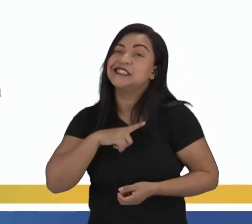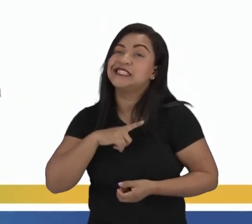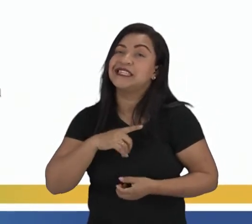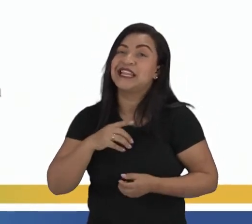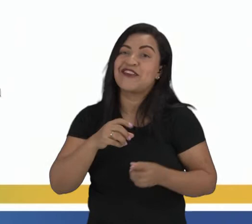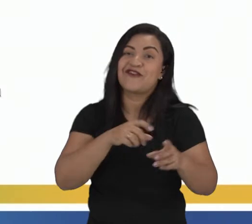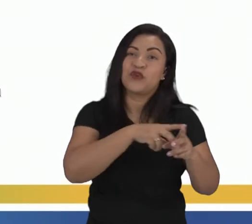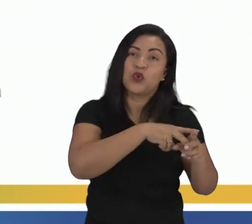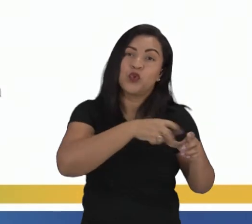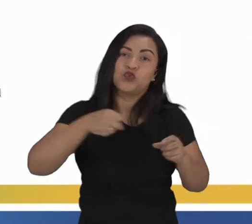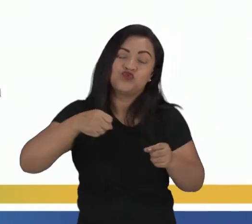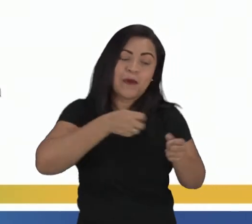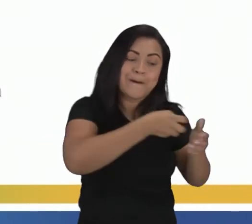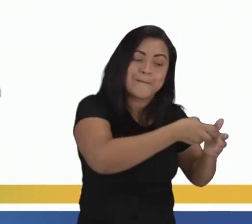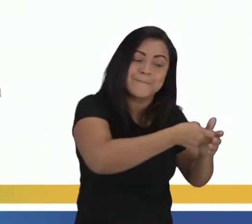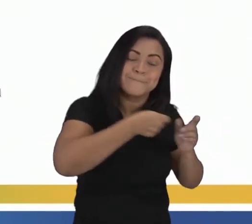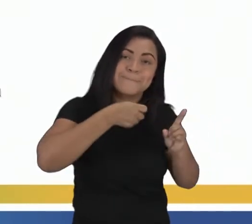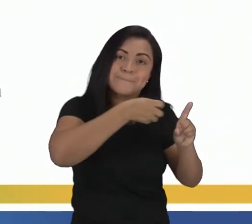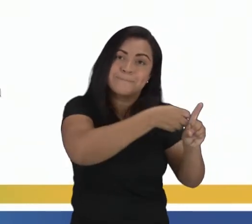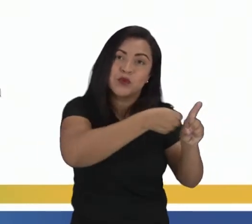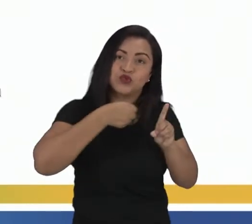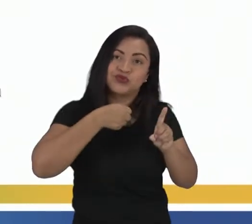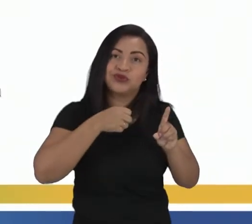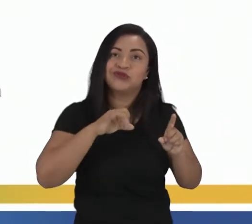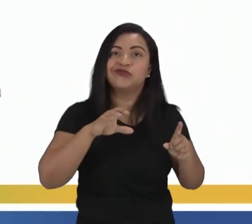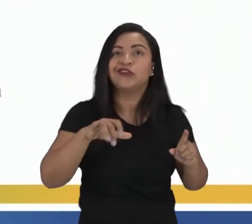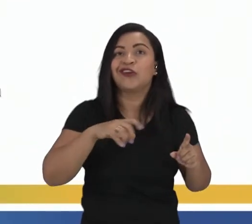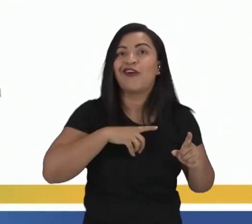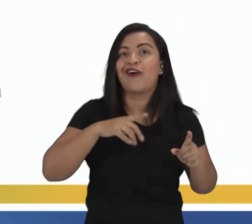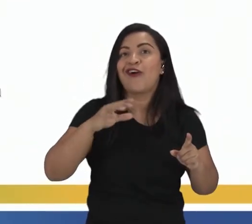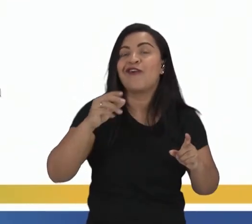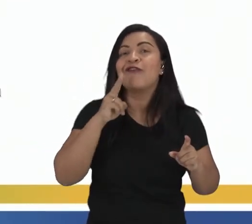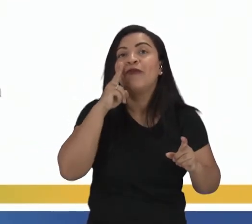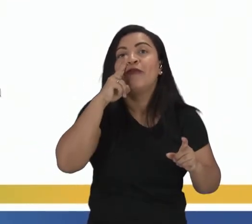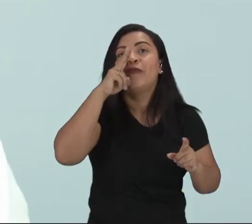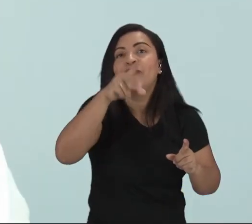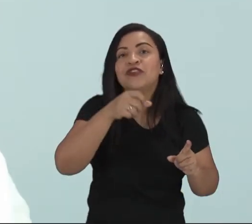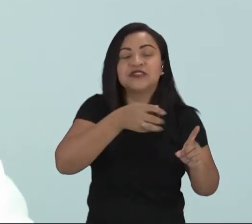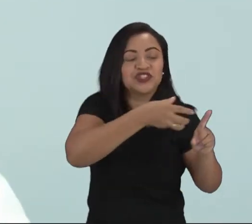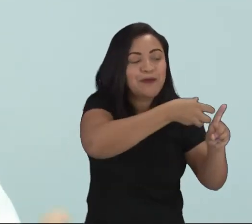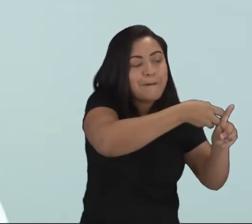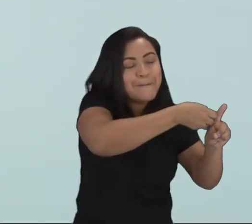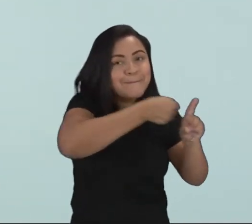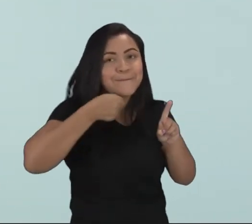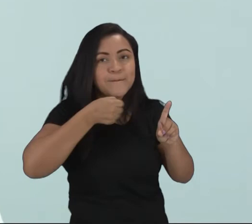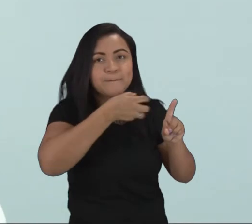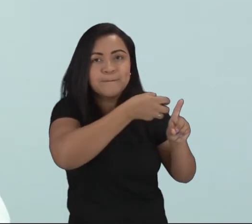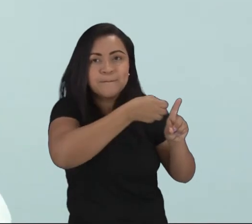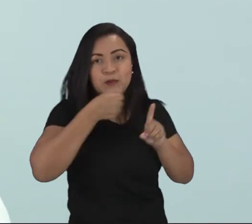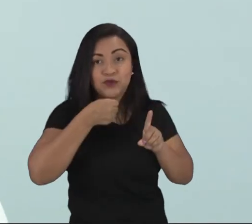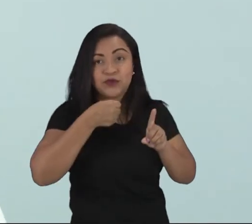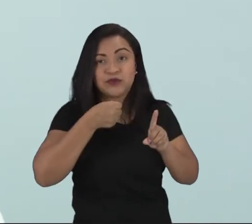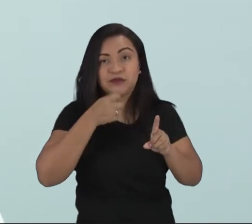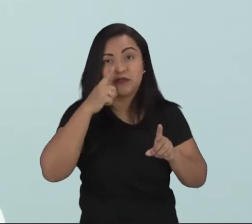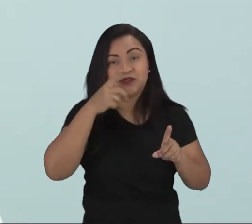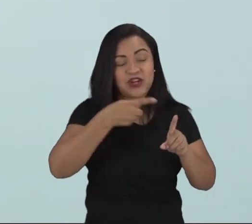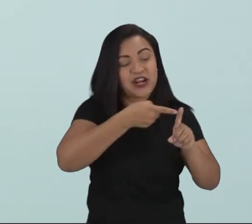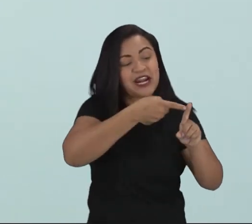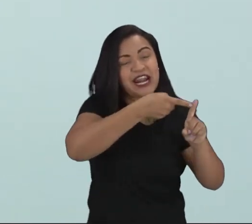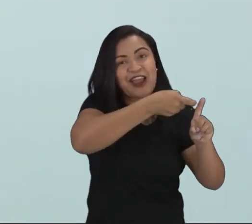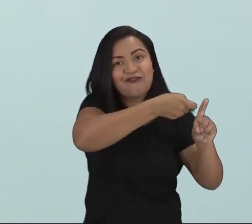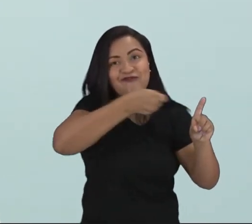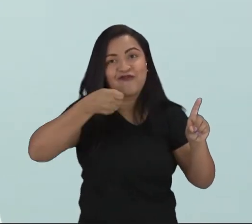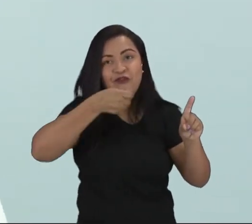corpos, existirão então a força de tração. A força de tração ela é transmitida através de fios e cabos de